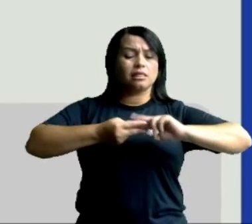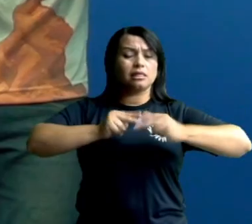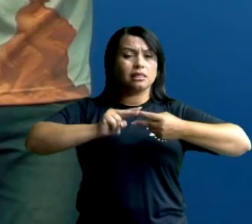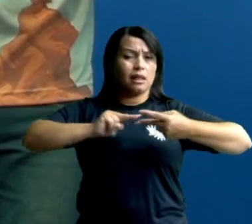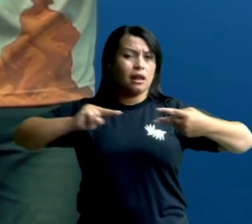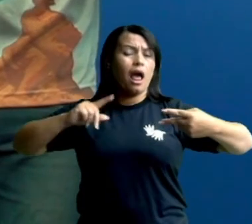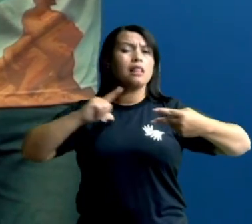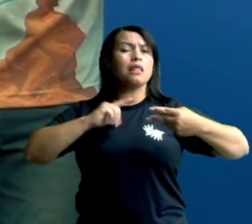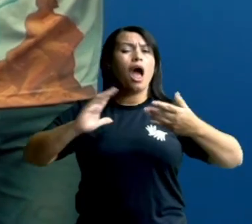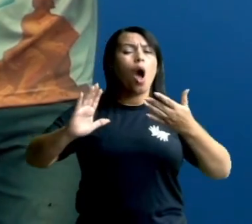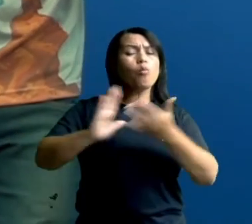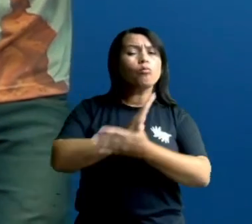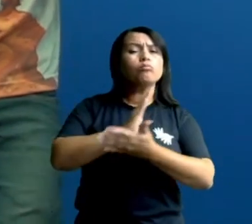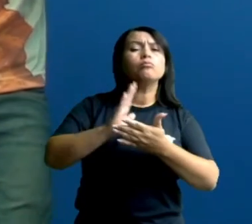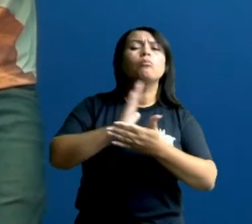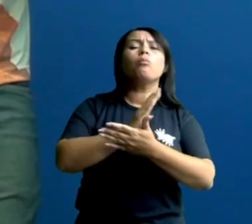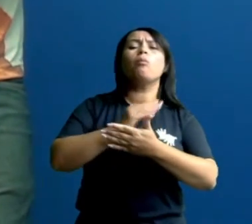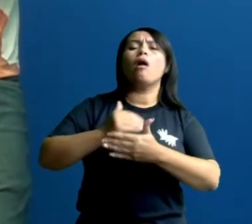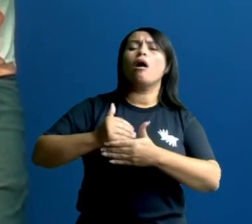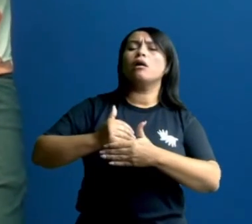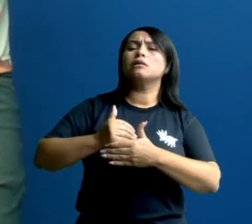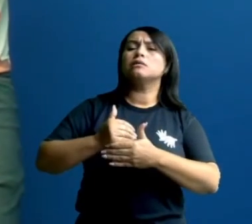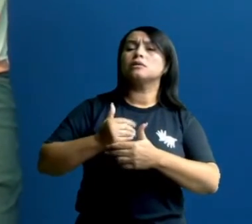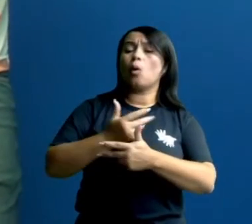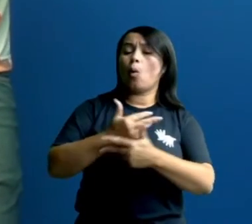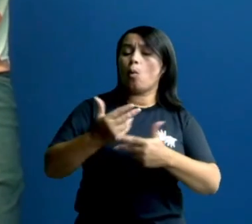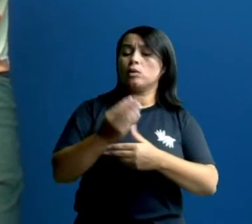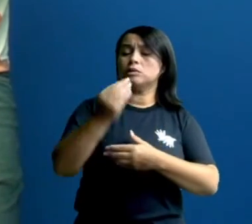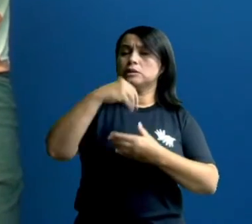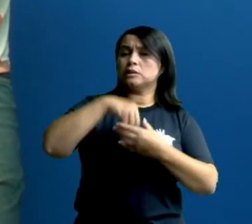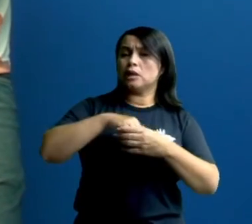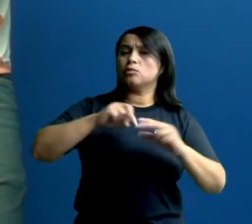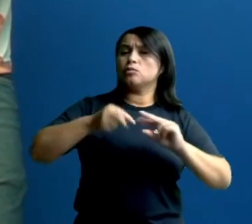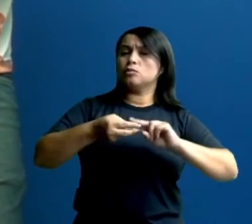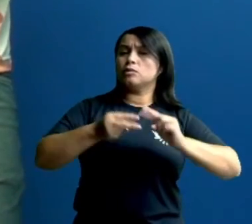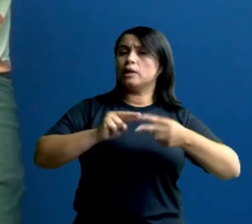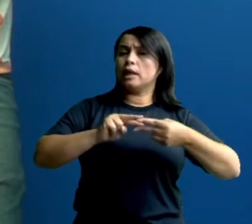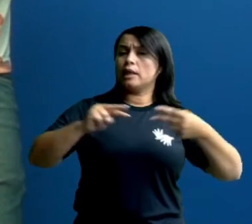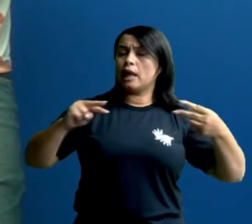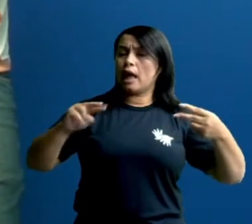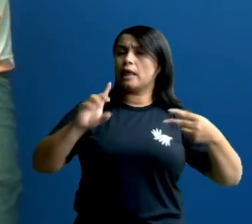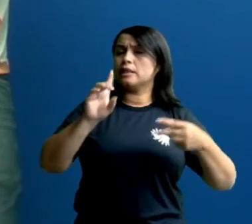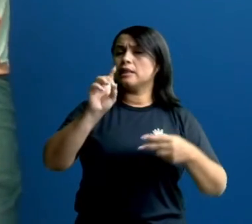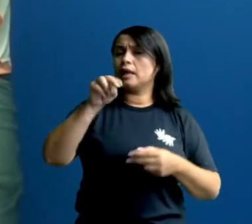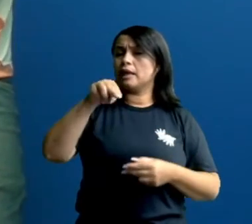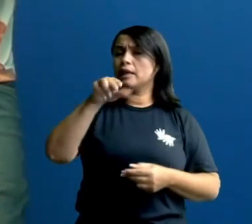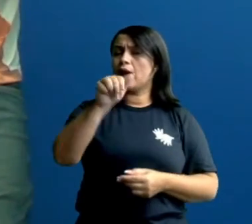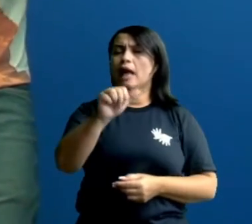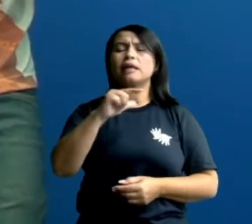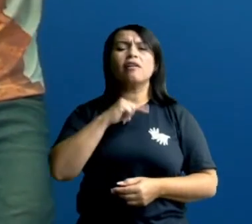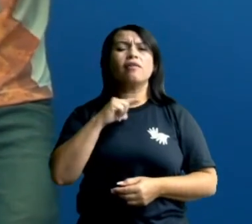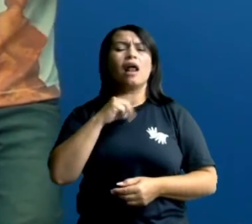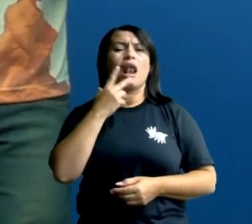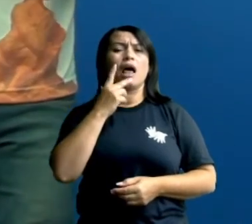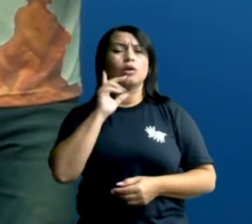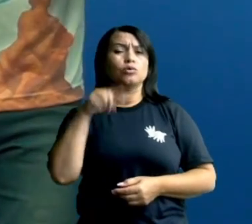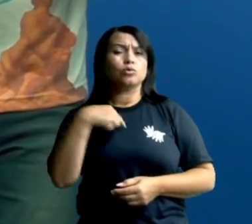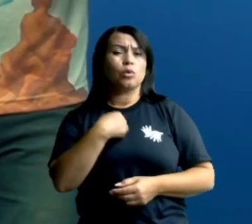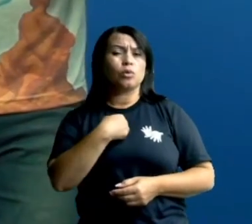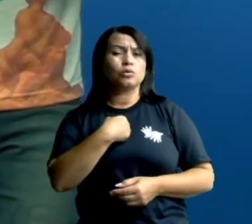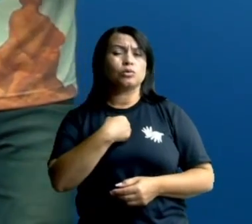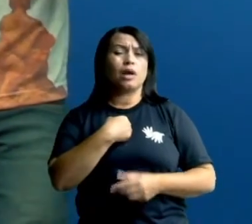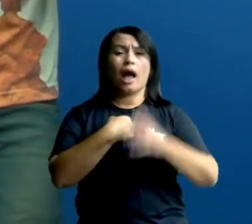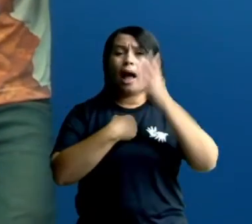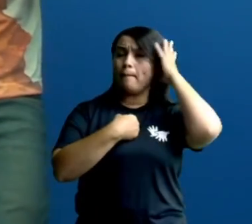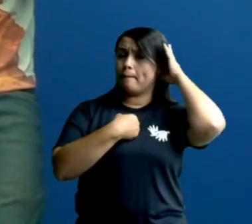determinadas sequências, vai ter determinadas regiões do nosso DNA que vão dizer que o nosso cabelo vai ser um cabelo